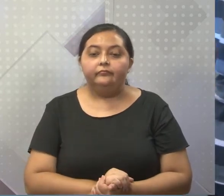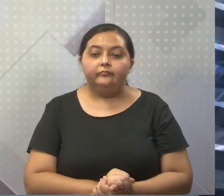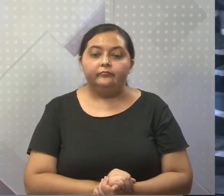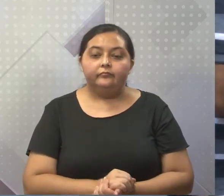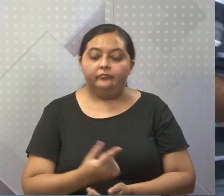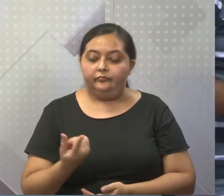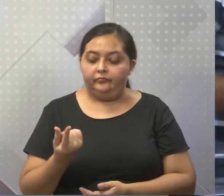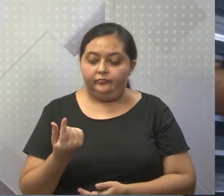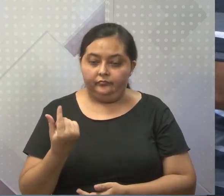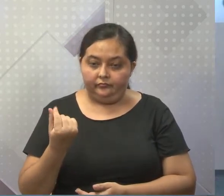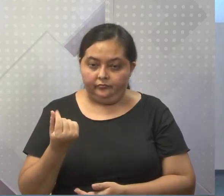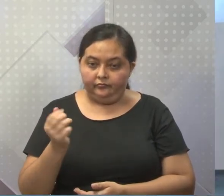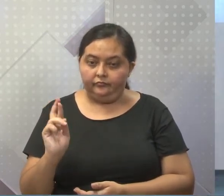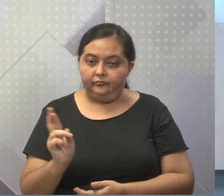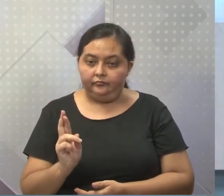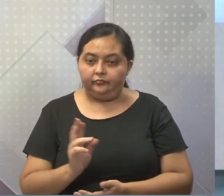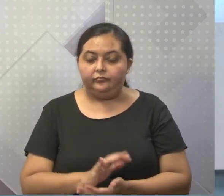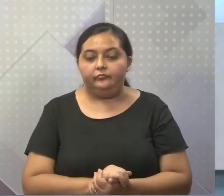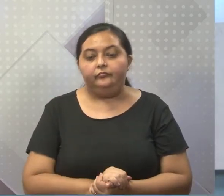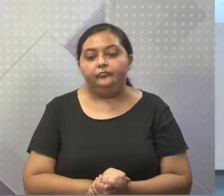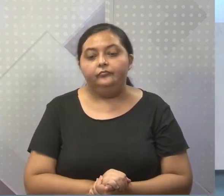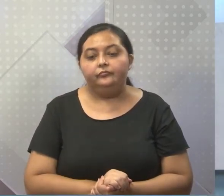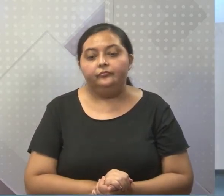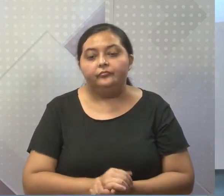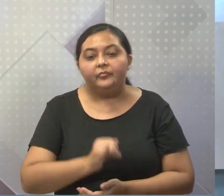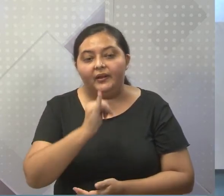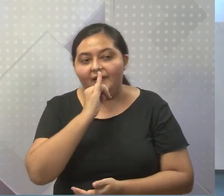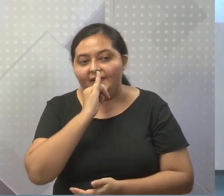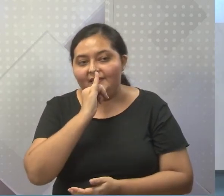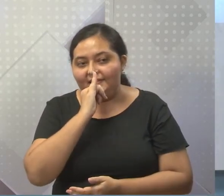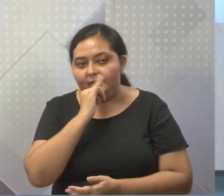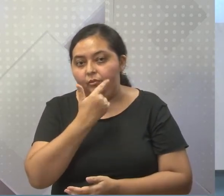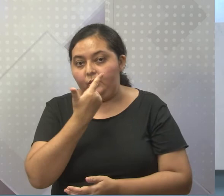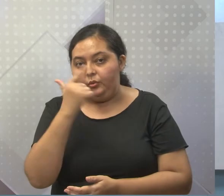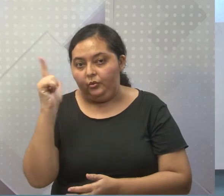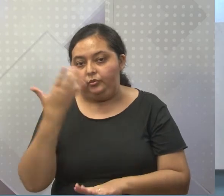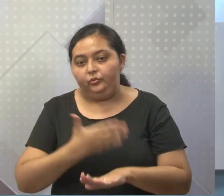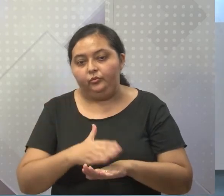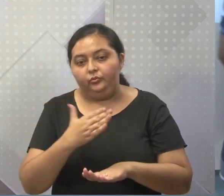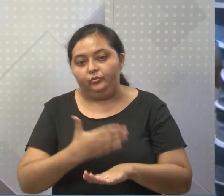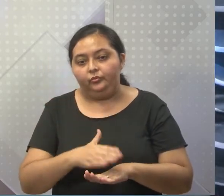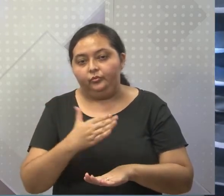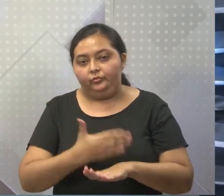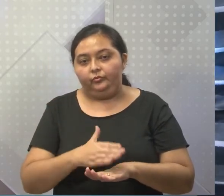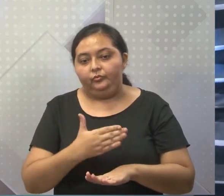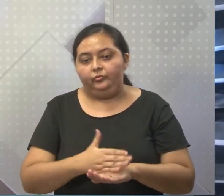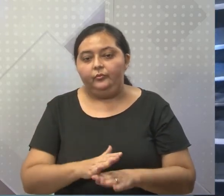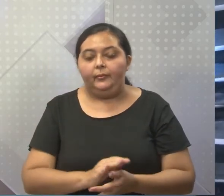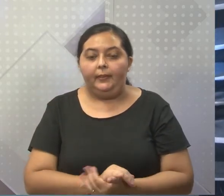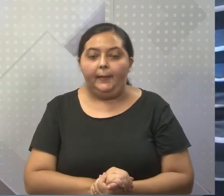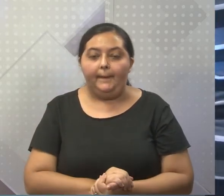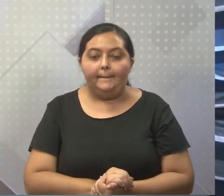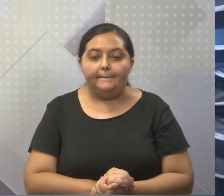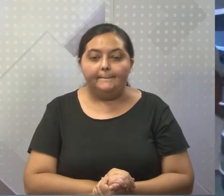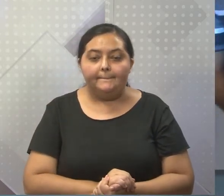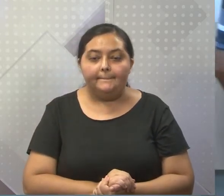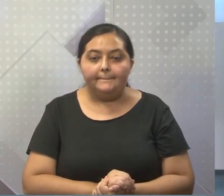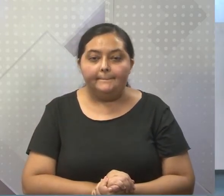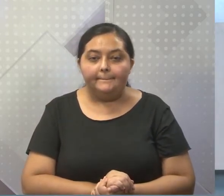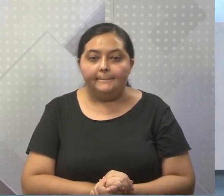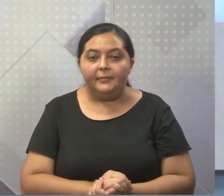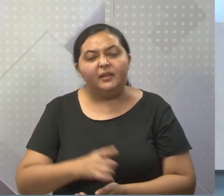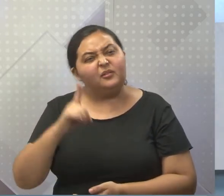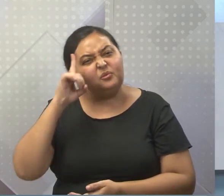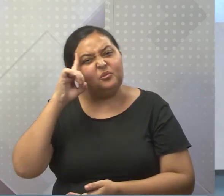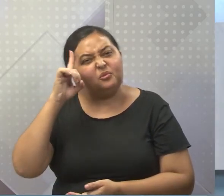R$ 20, tá? Vamos ver mais um exemplo agora na prática, que aí é muito comum a gente fazer isso no